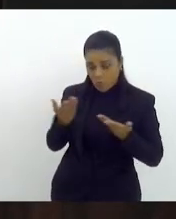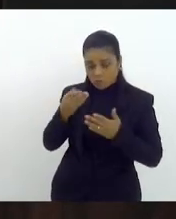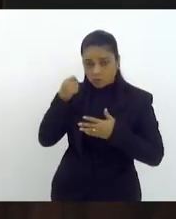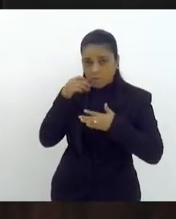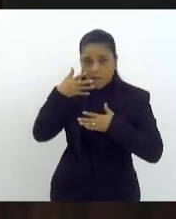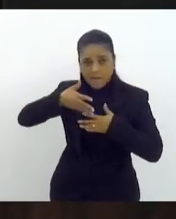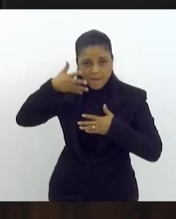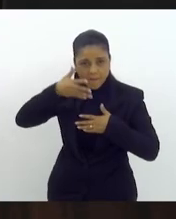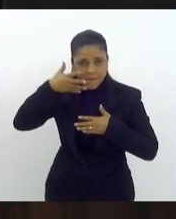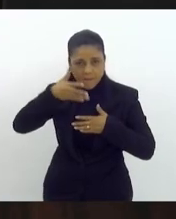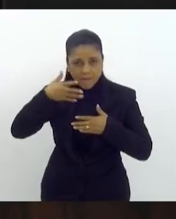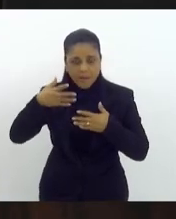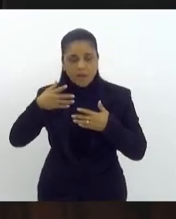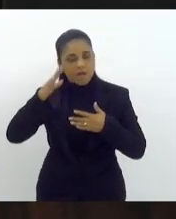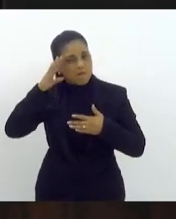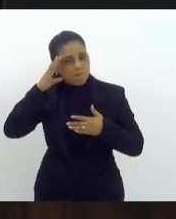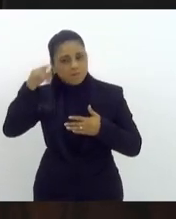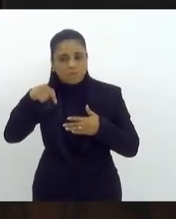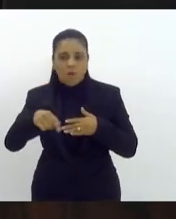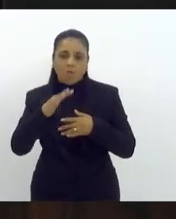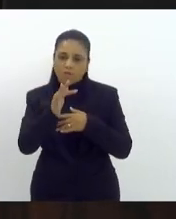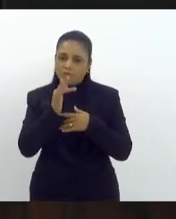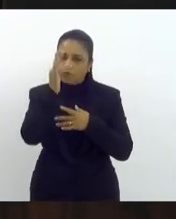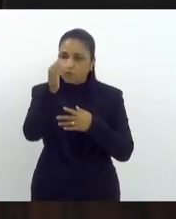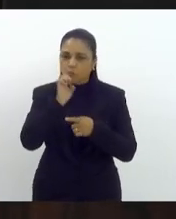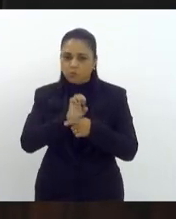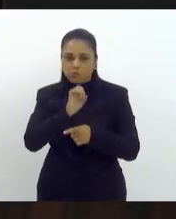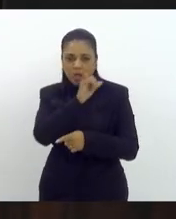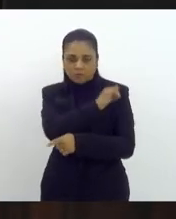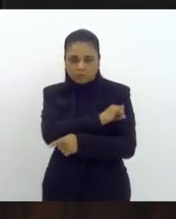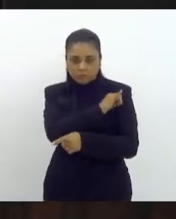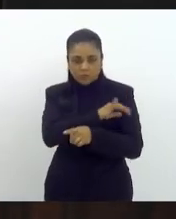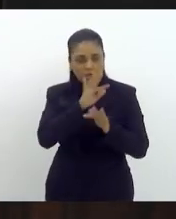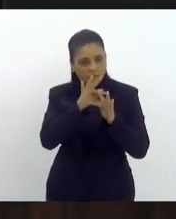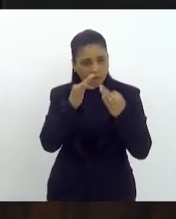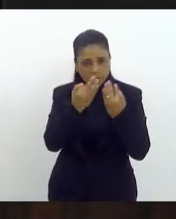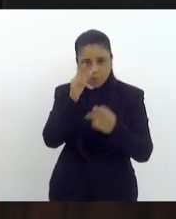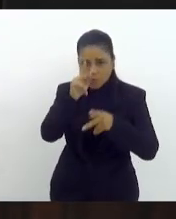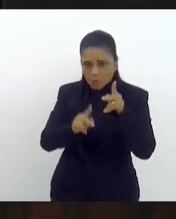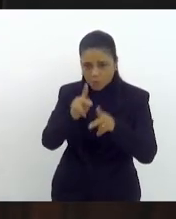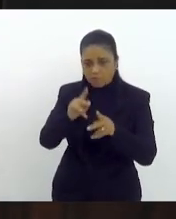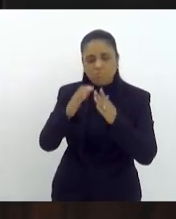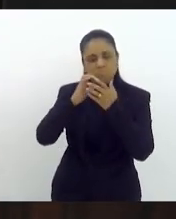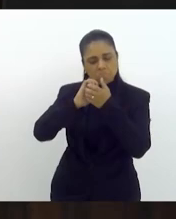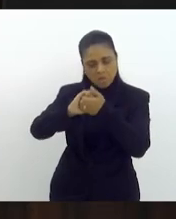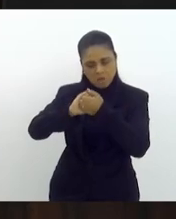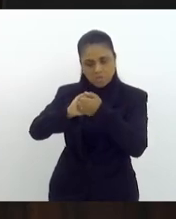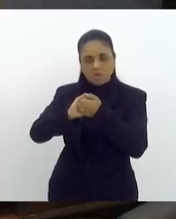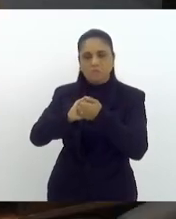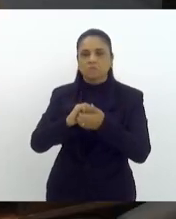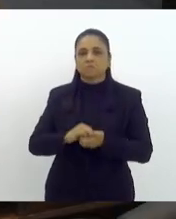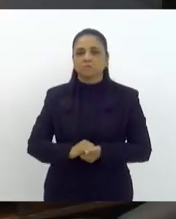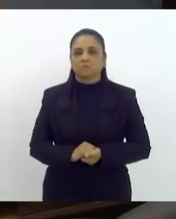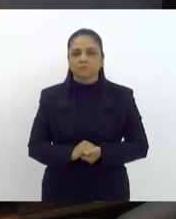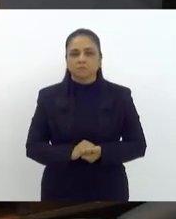hoje é fundamental para o futuro do Estado do Rio de Janeiro para todas as famílias do nosso Estado parabéns a vossa excelência